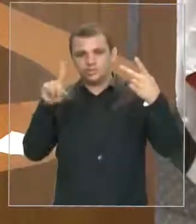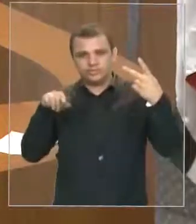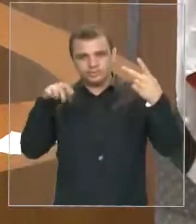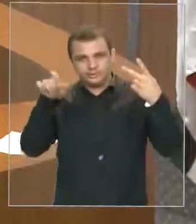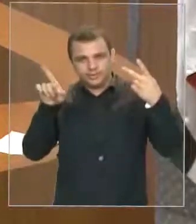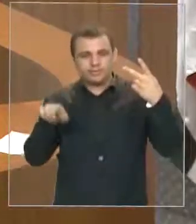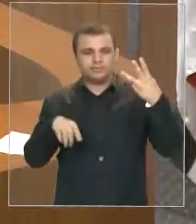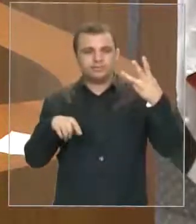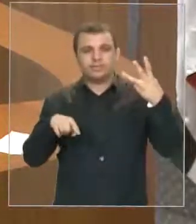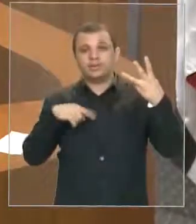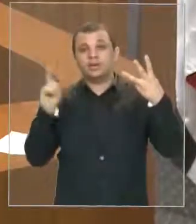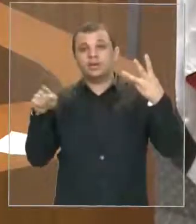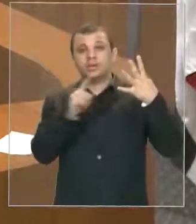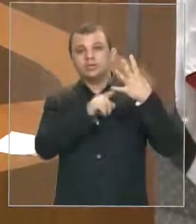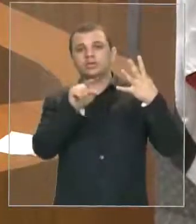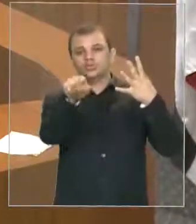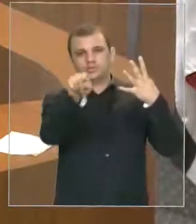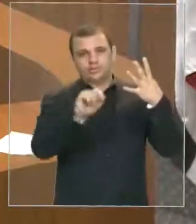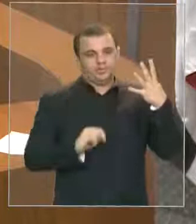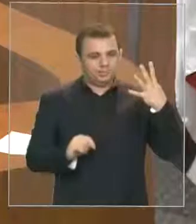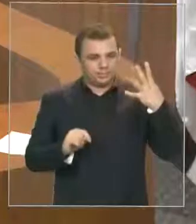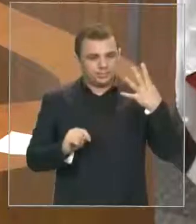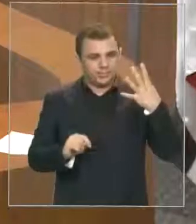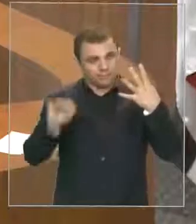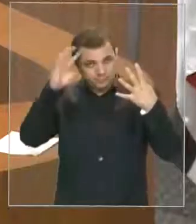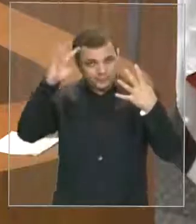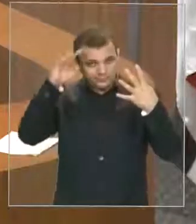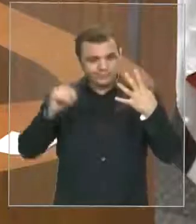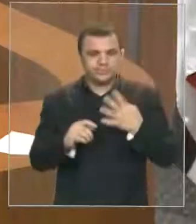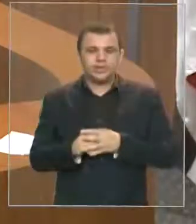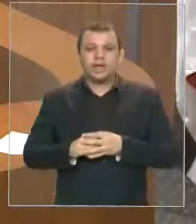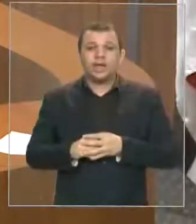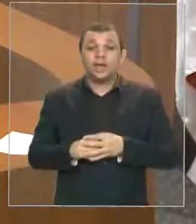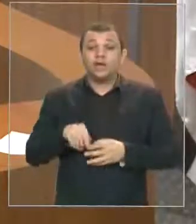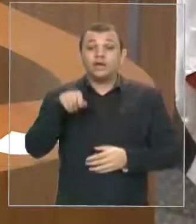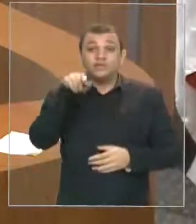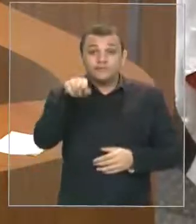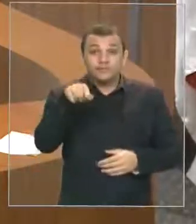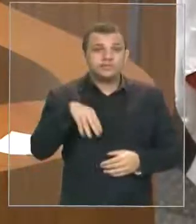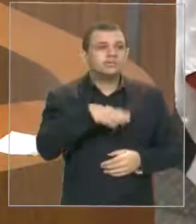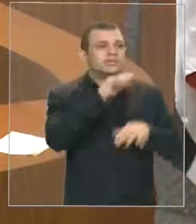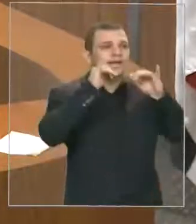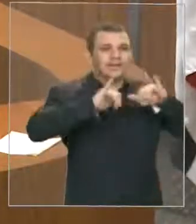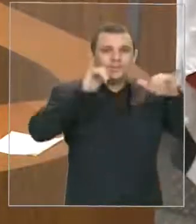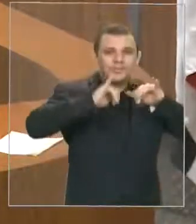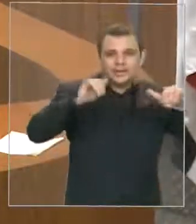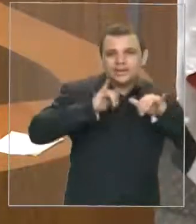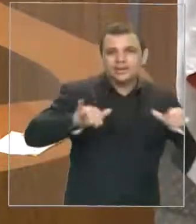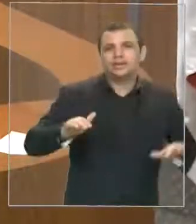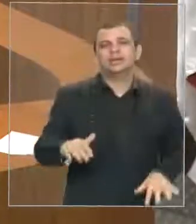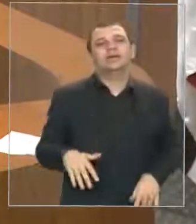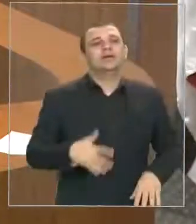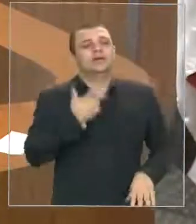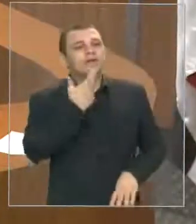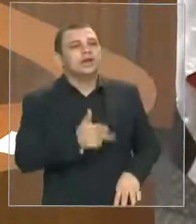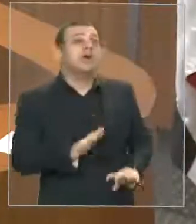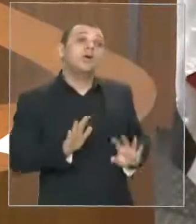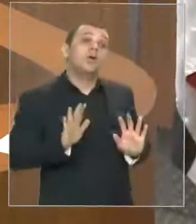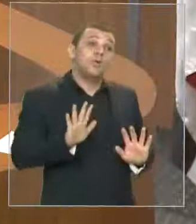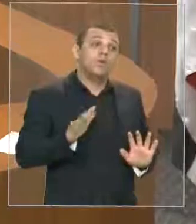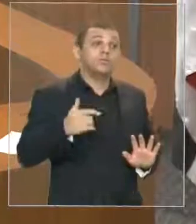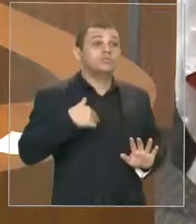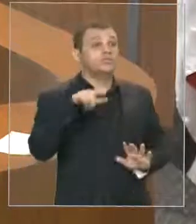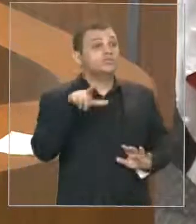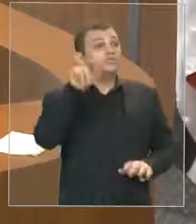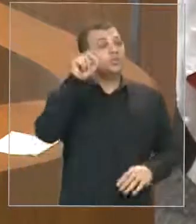partido. Mas aquele eleitor que deseja lhe escolher como deputado, ele não tem como